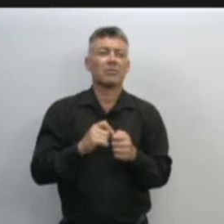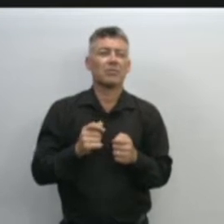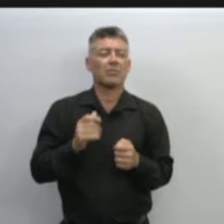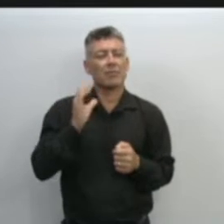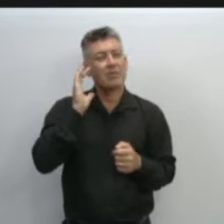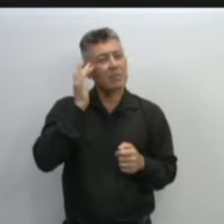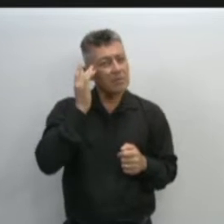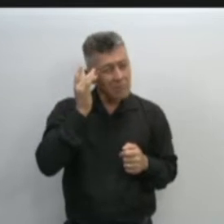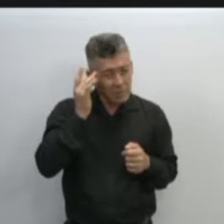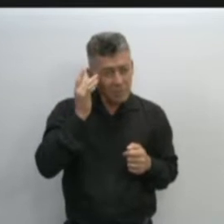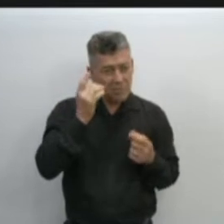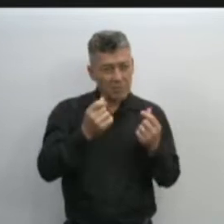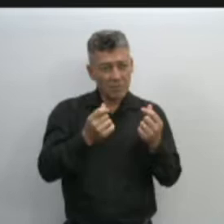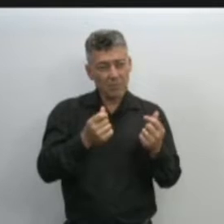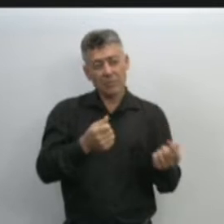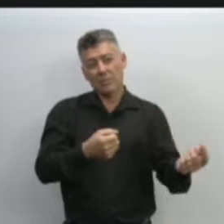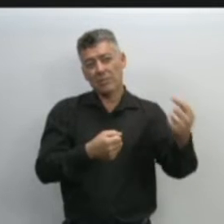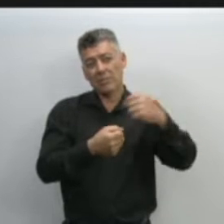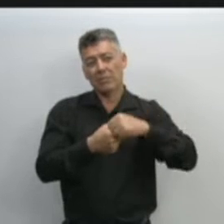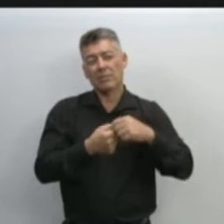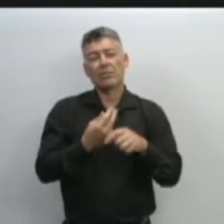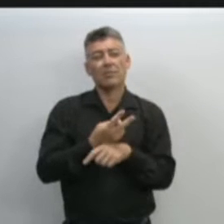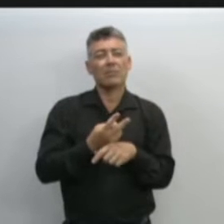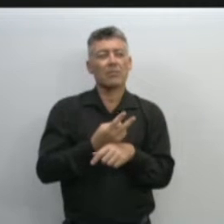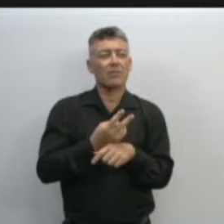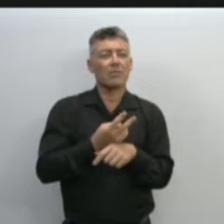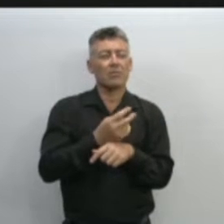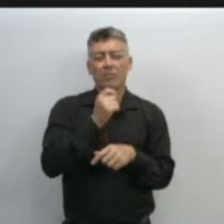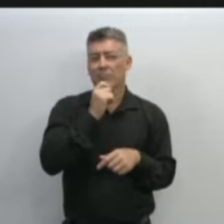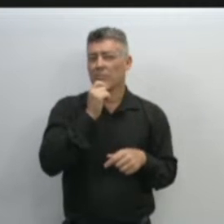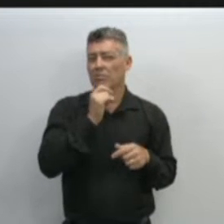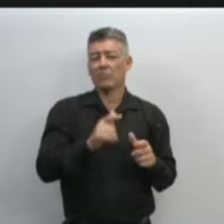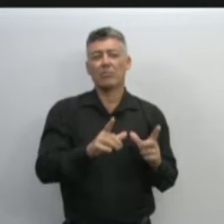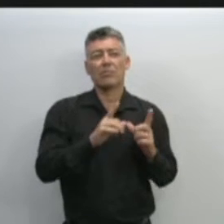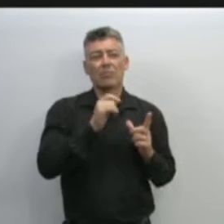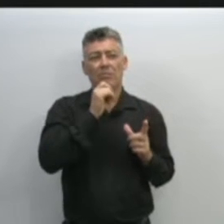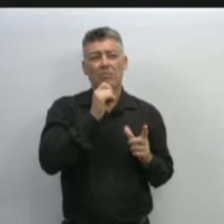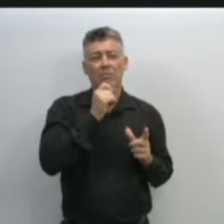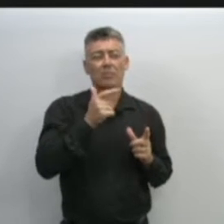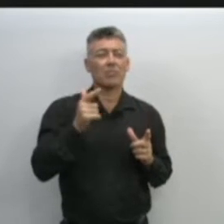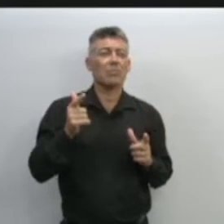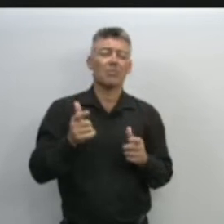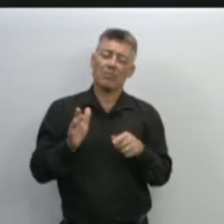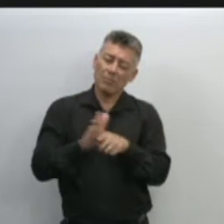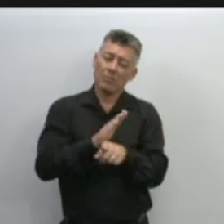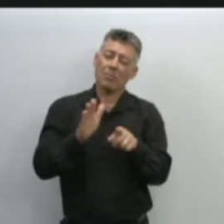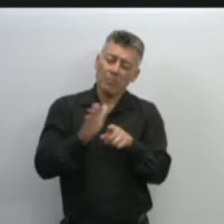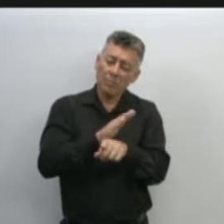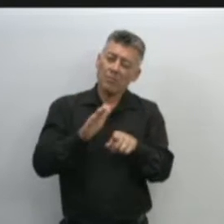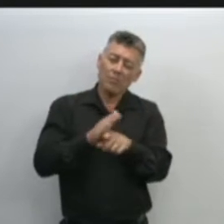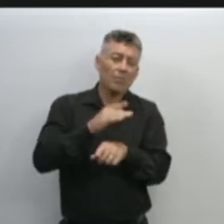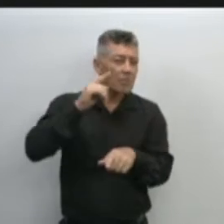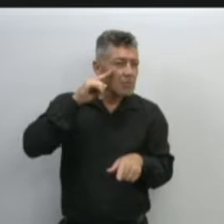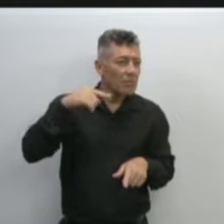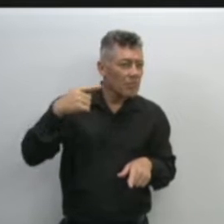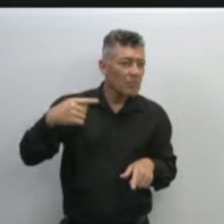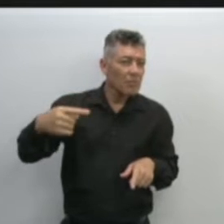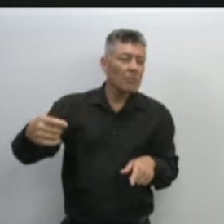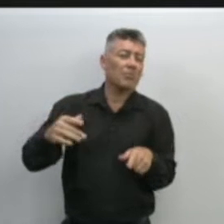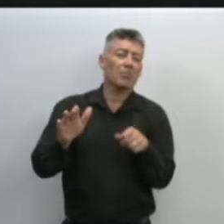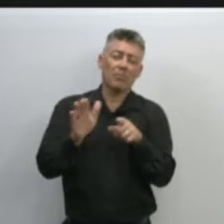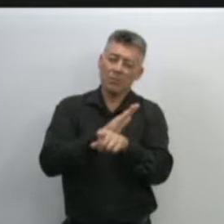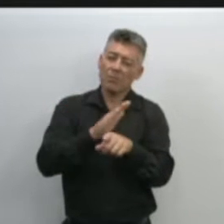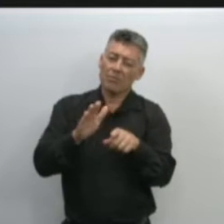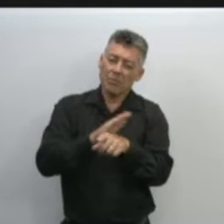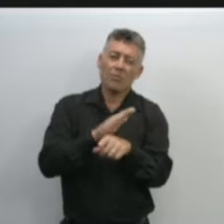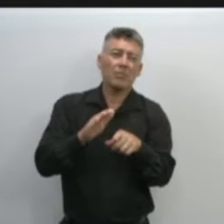acho que o dinheiro voltou, depois nós procuramos novamente, ela disse que não tinha projeto, e a gente vem cobrando dia a dia, aí o vereador Anderson Lopes, vereador